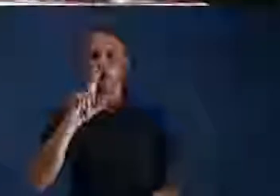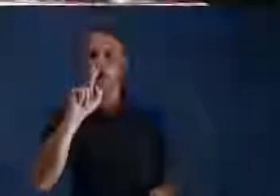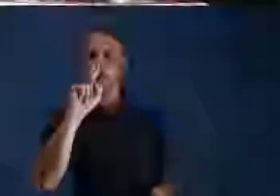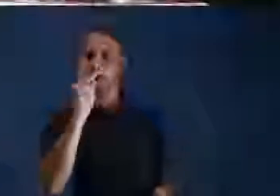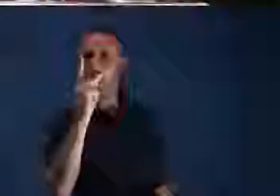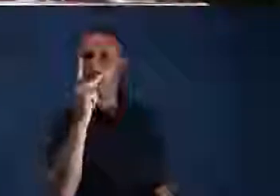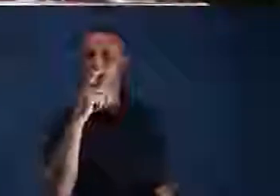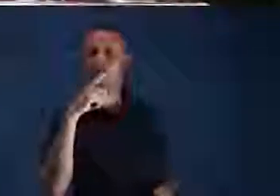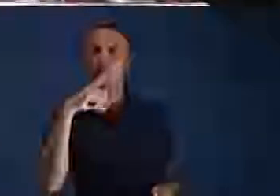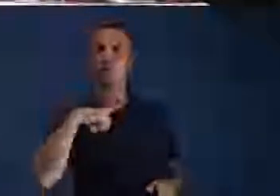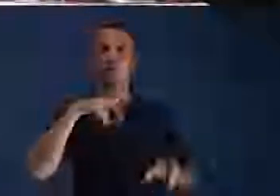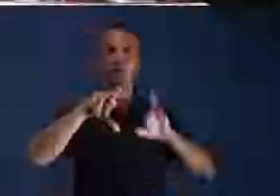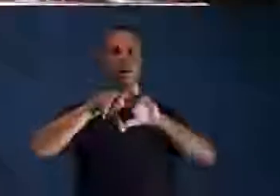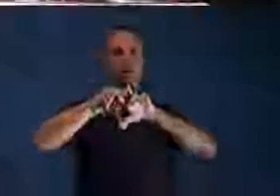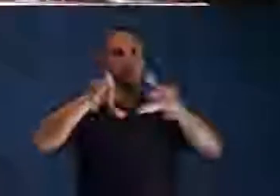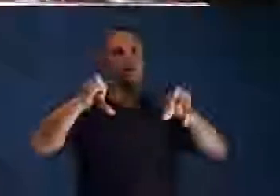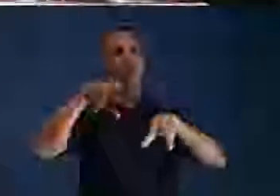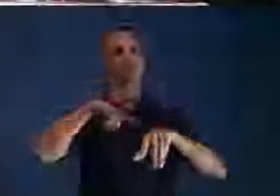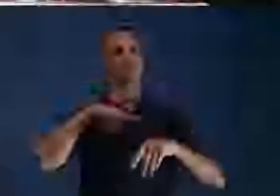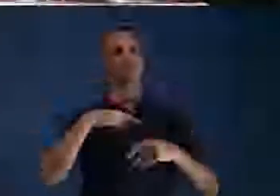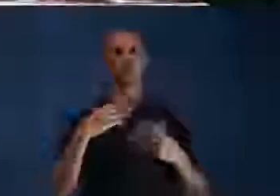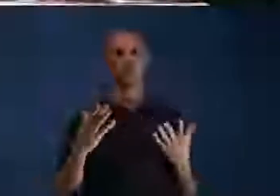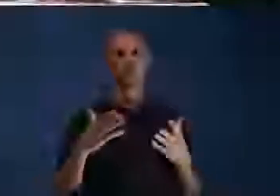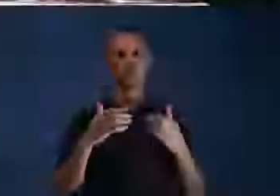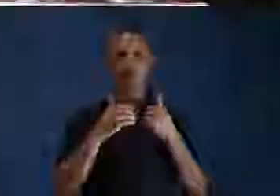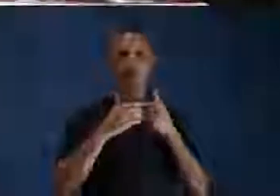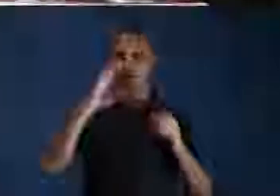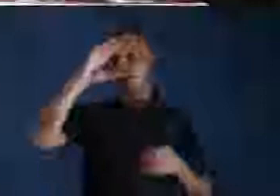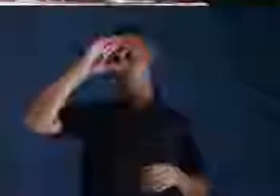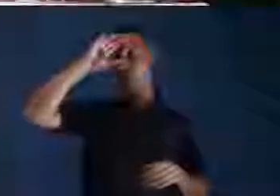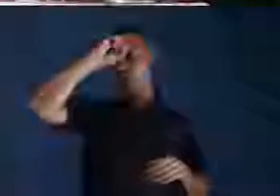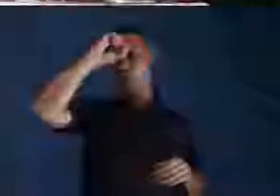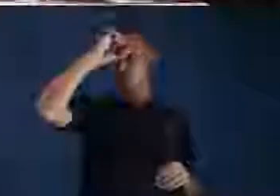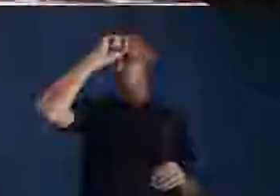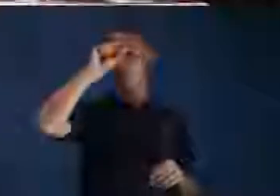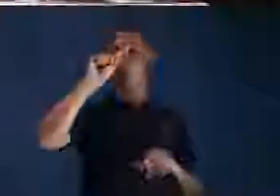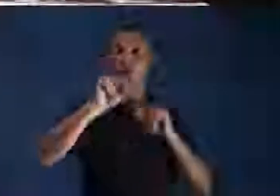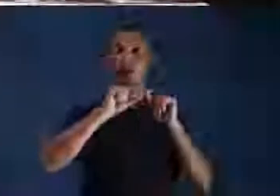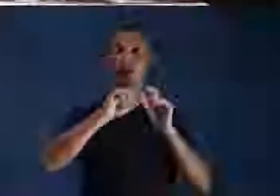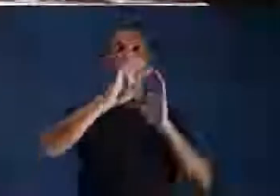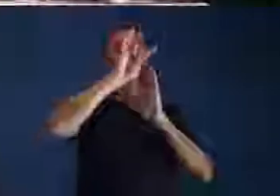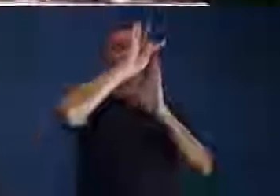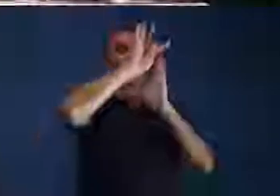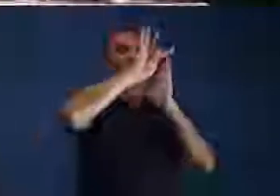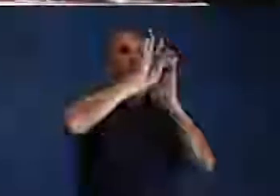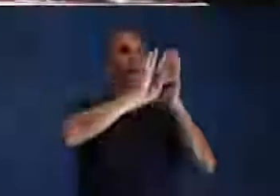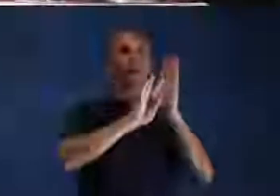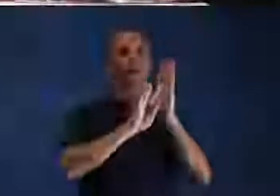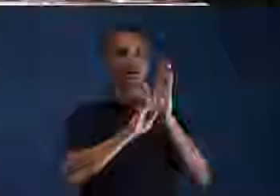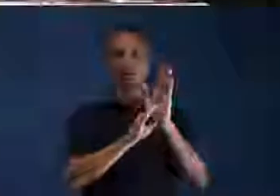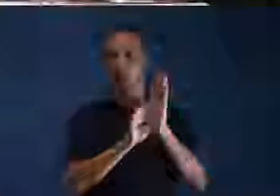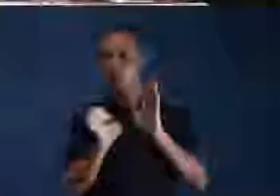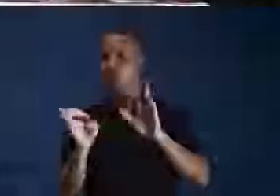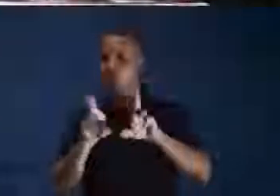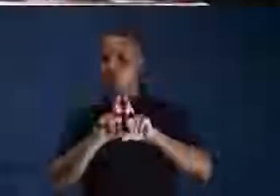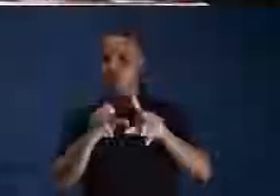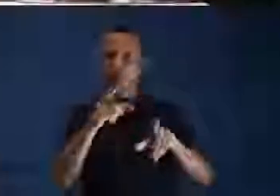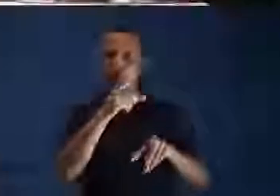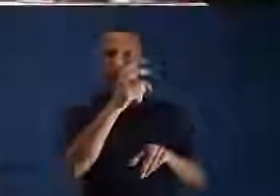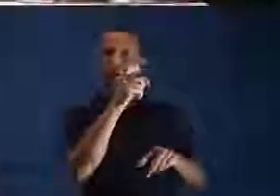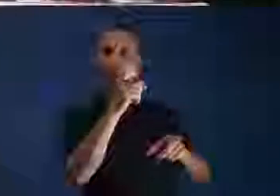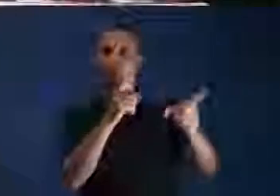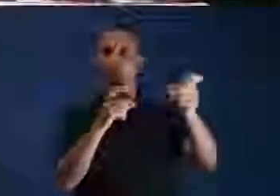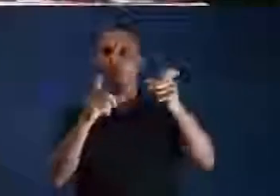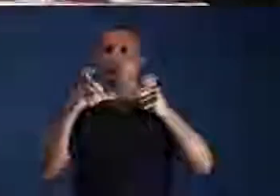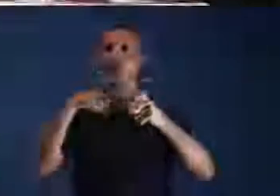dos desfavorecidos. Logo no início, aprendi que os textos que saem do convencional coincidem quase necessariamente